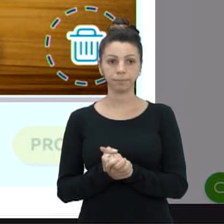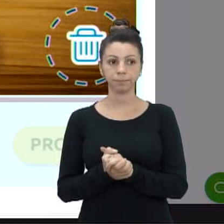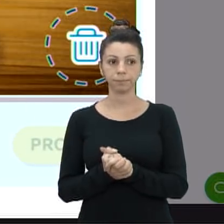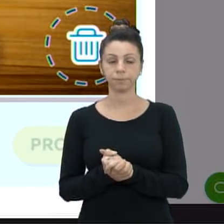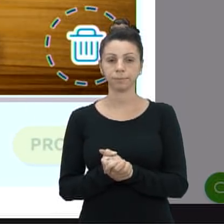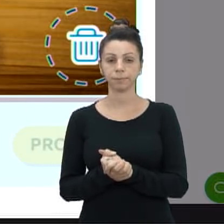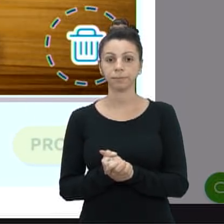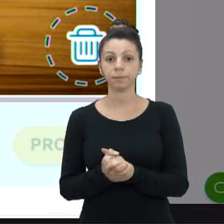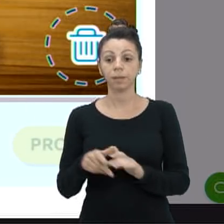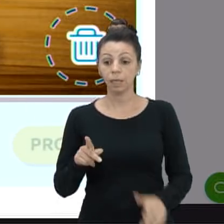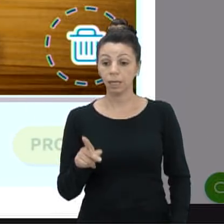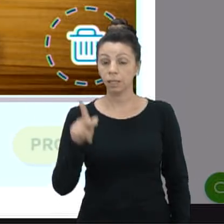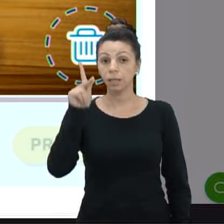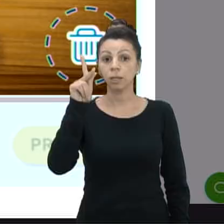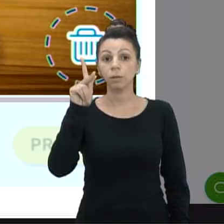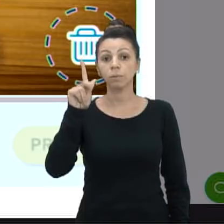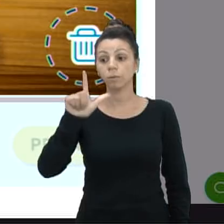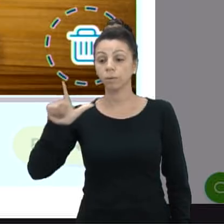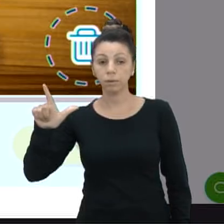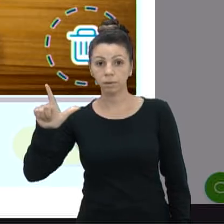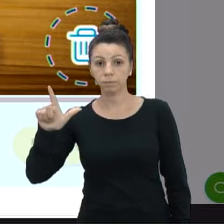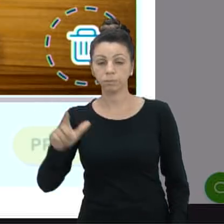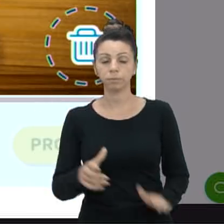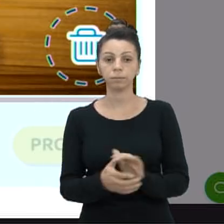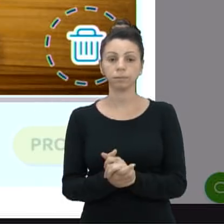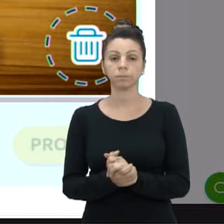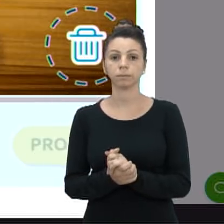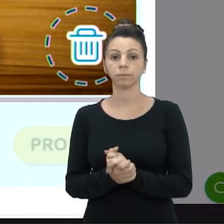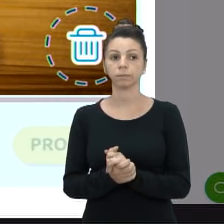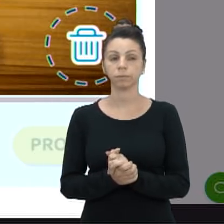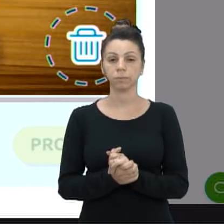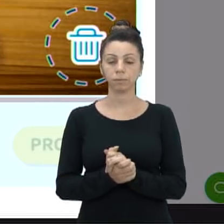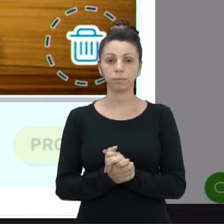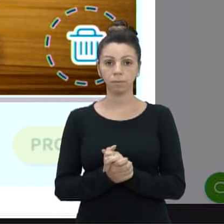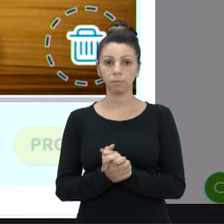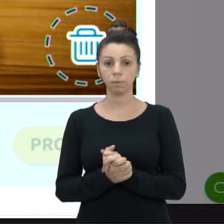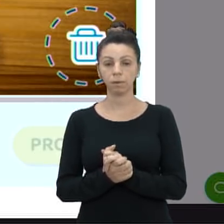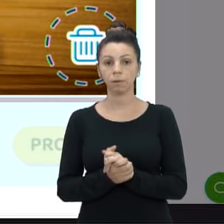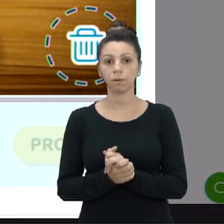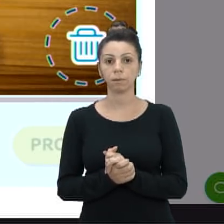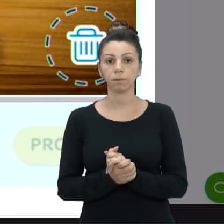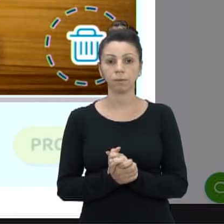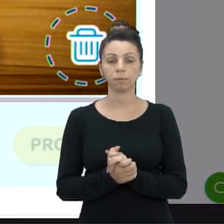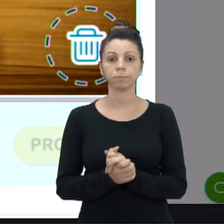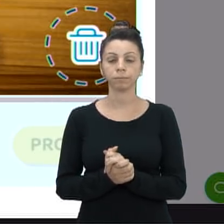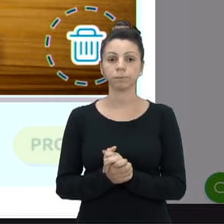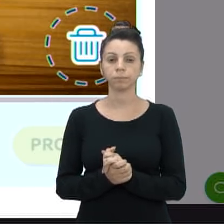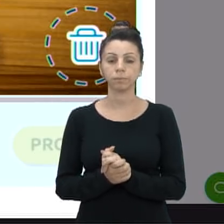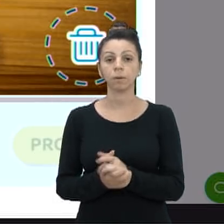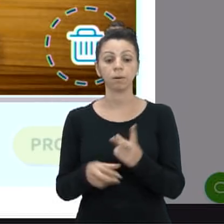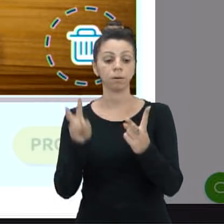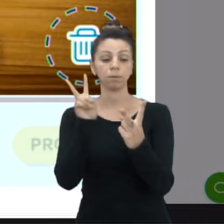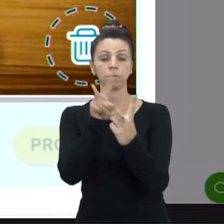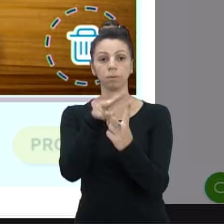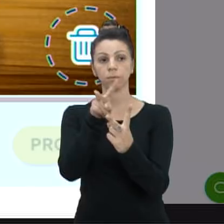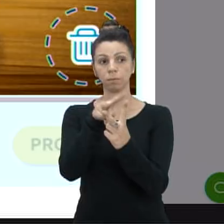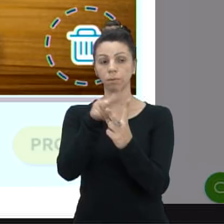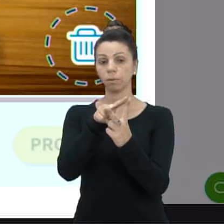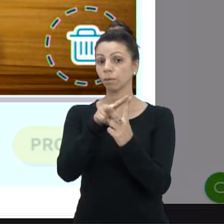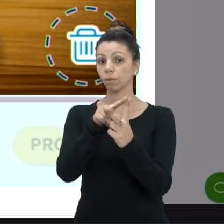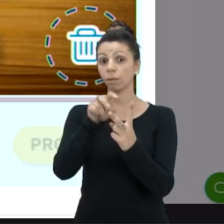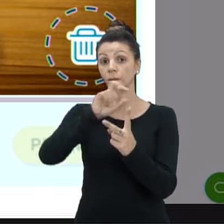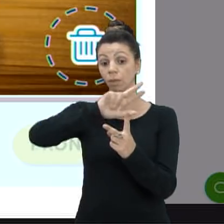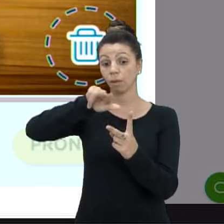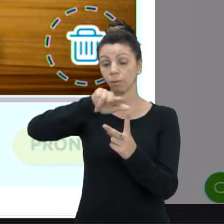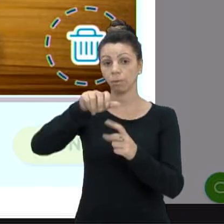em quilograma. Então, a gente vai ter que fazer duas operações aqui. Porque não está dado em